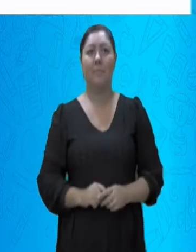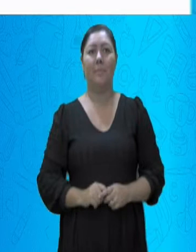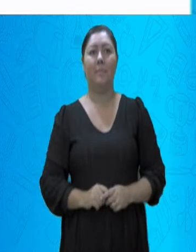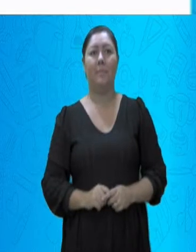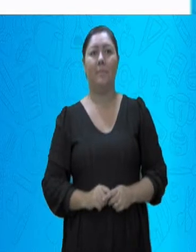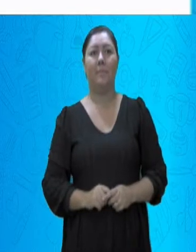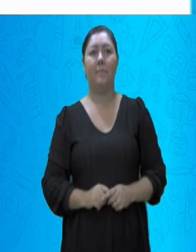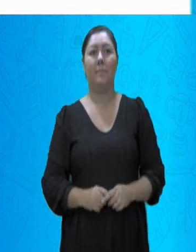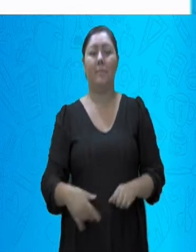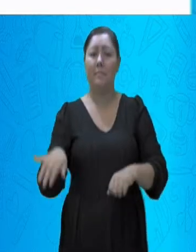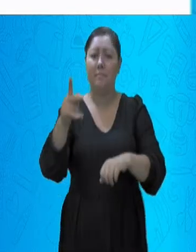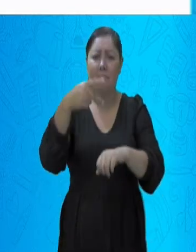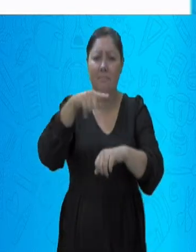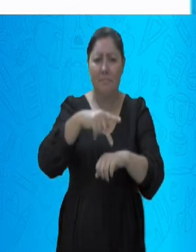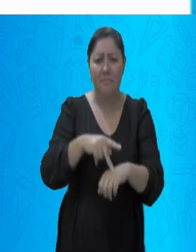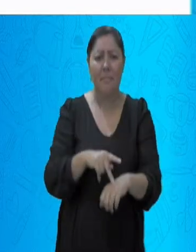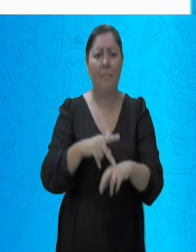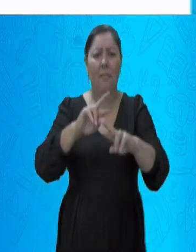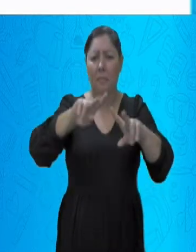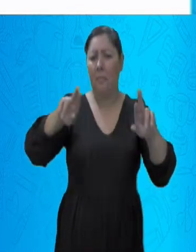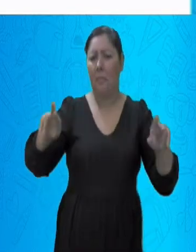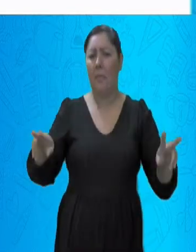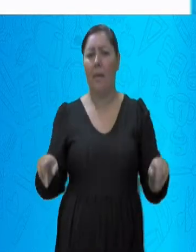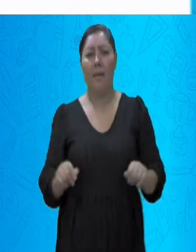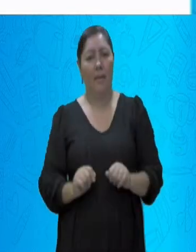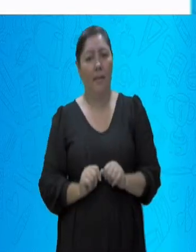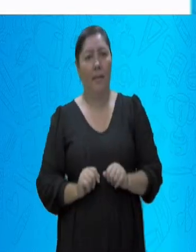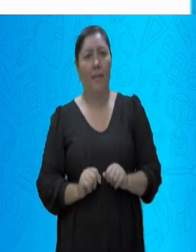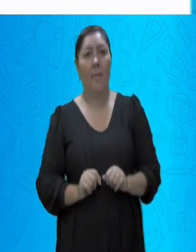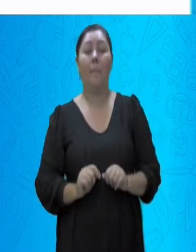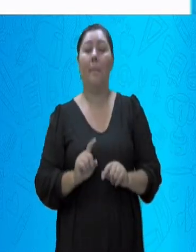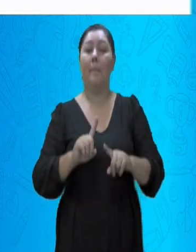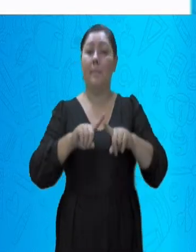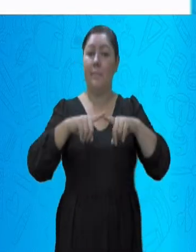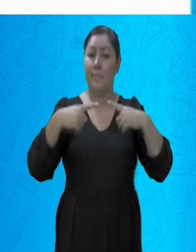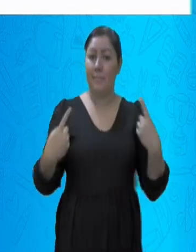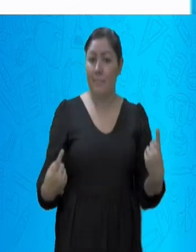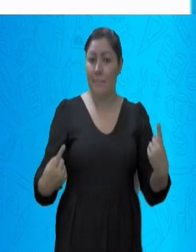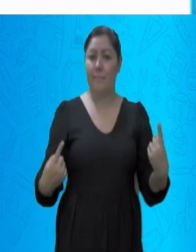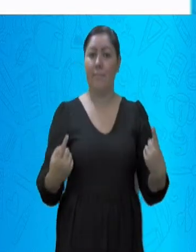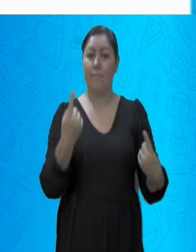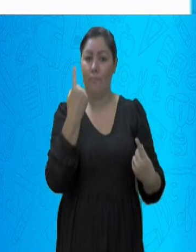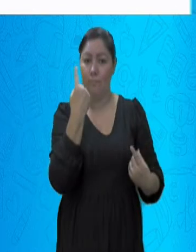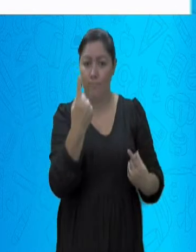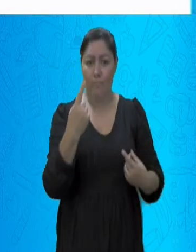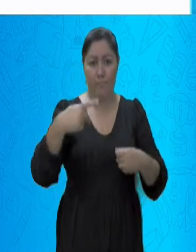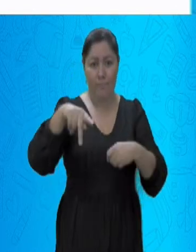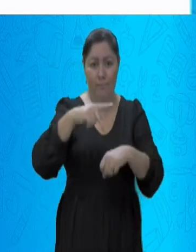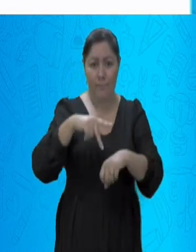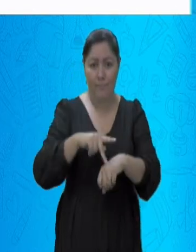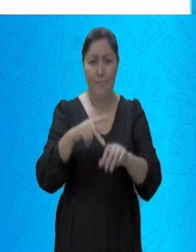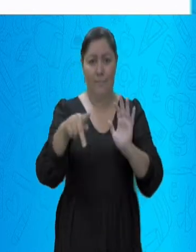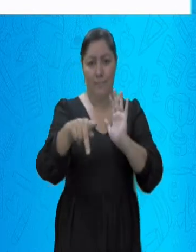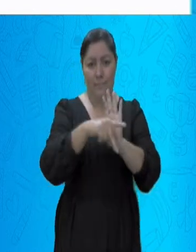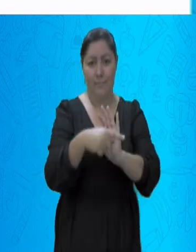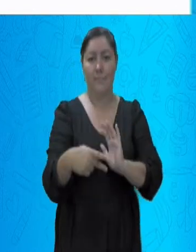País, a gente falou de vários, a gente pode falar de qualquer um, mas eu quero falar especificamente de um próprio.